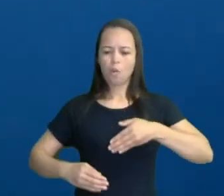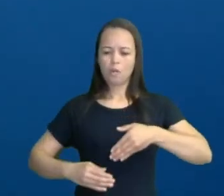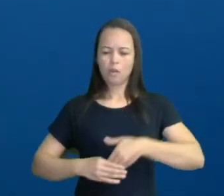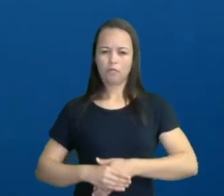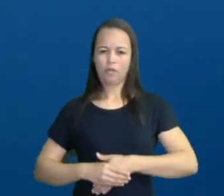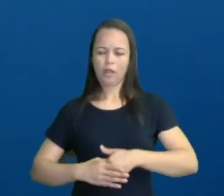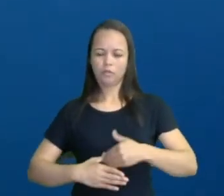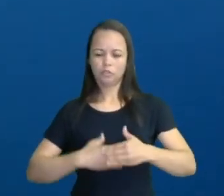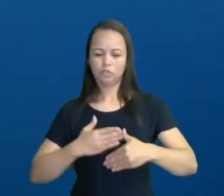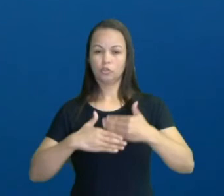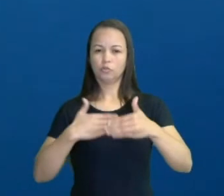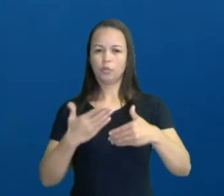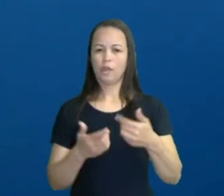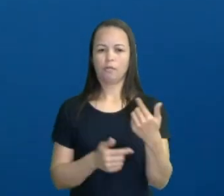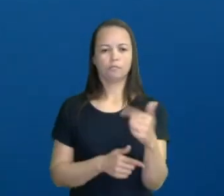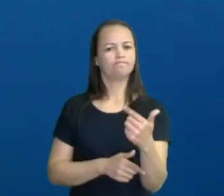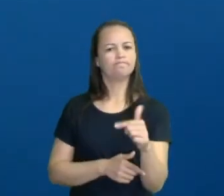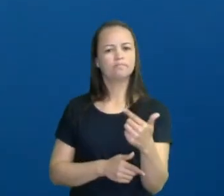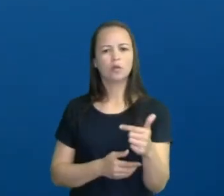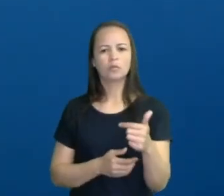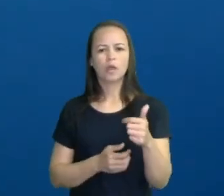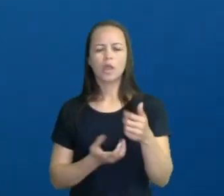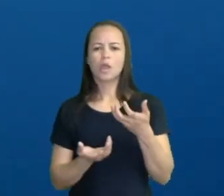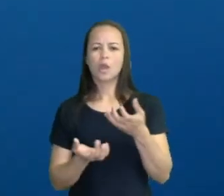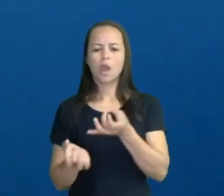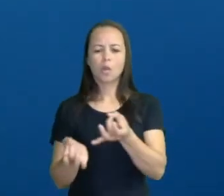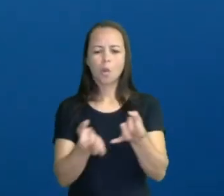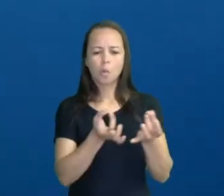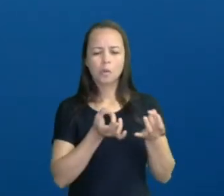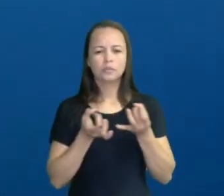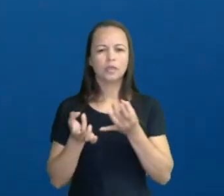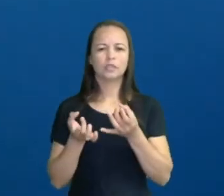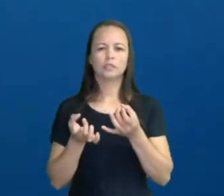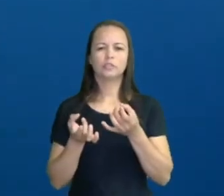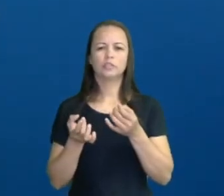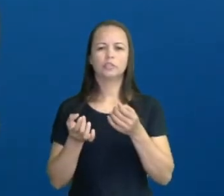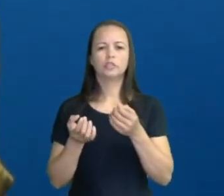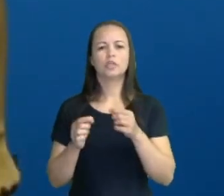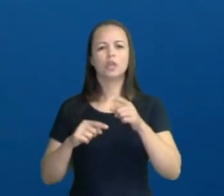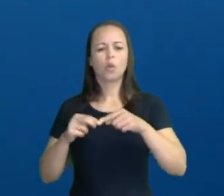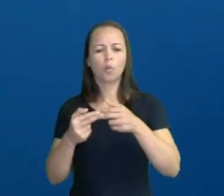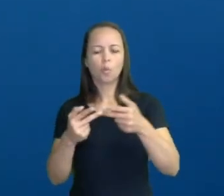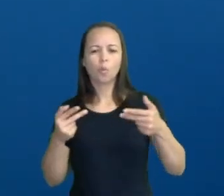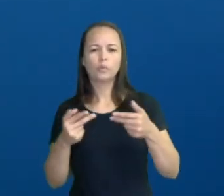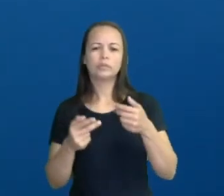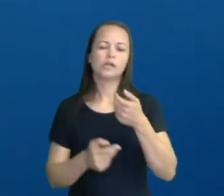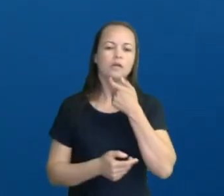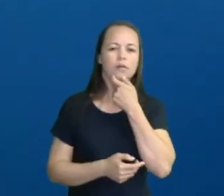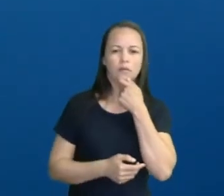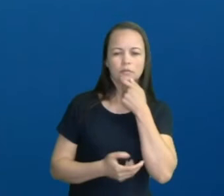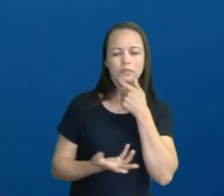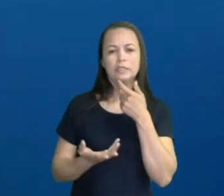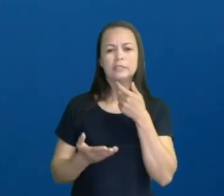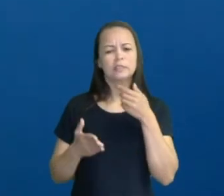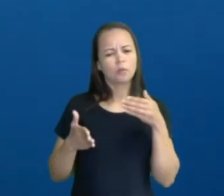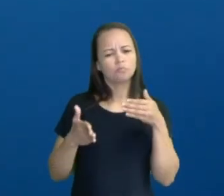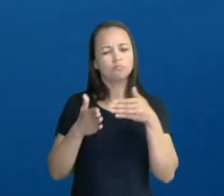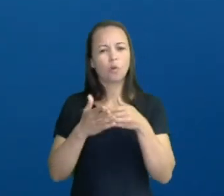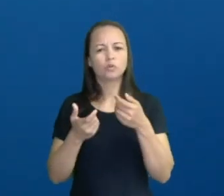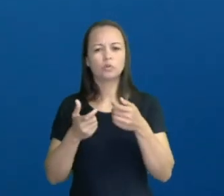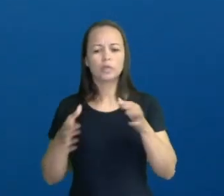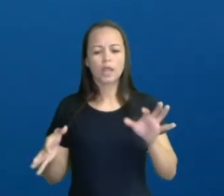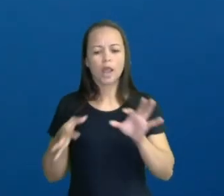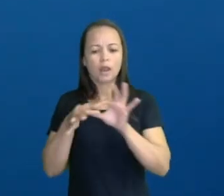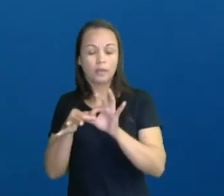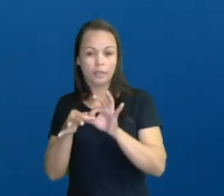instituir a não comercialização de produtos ingleses. E isso tem um ponto que liga ao